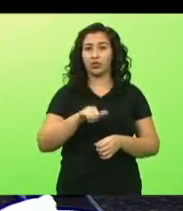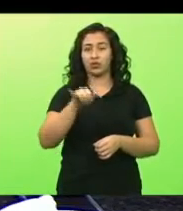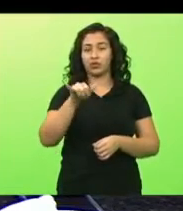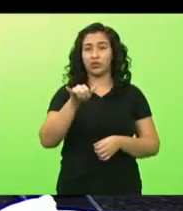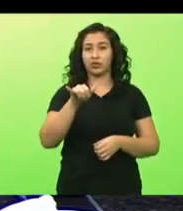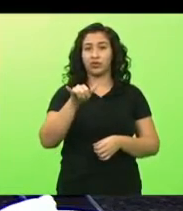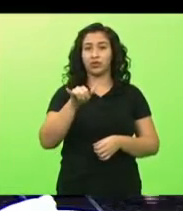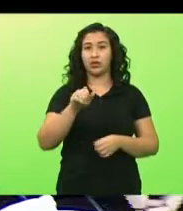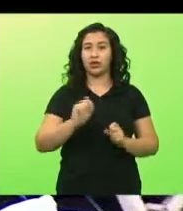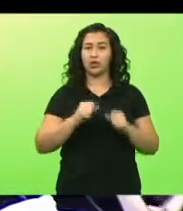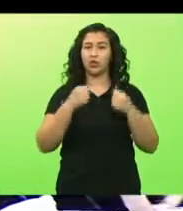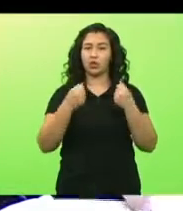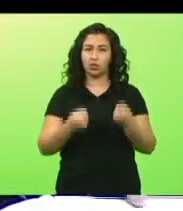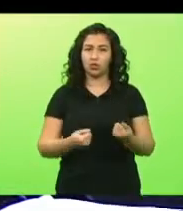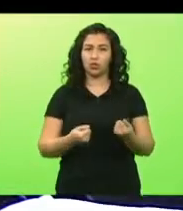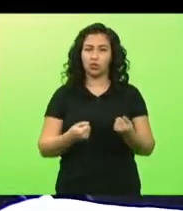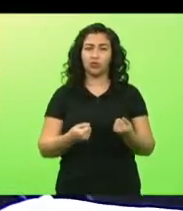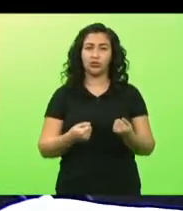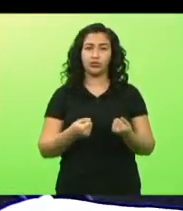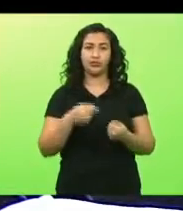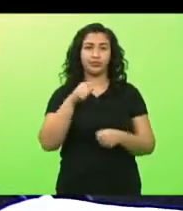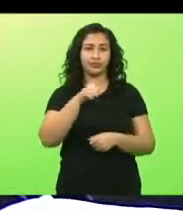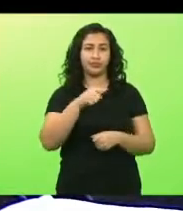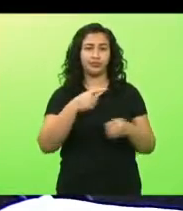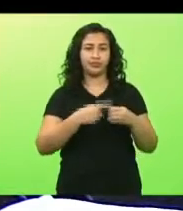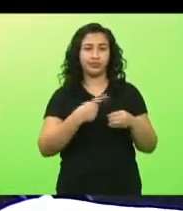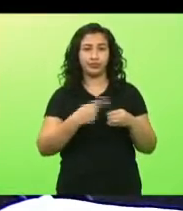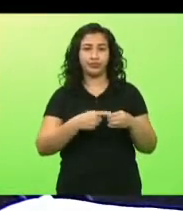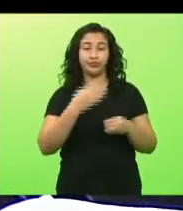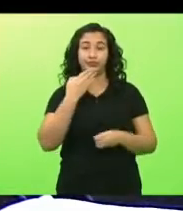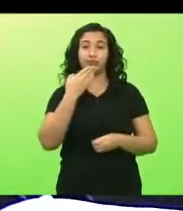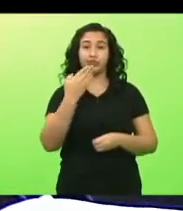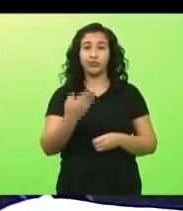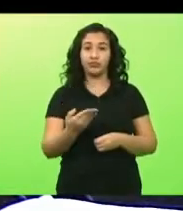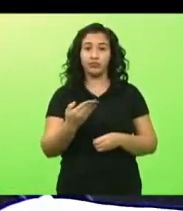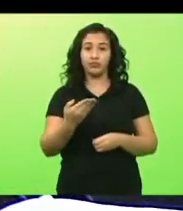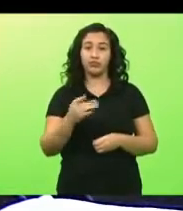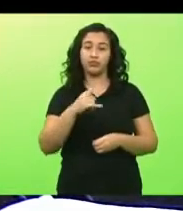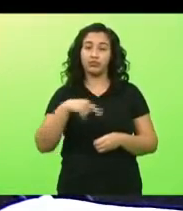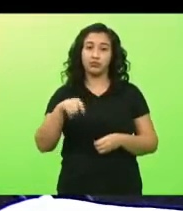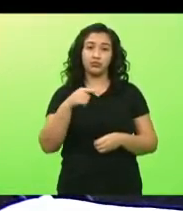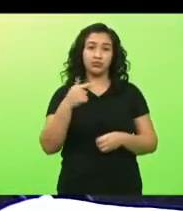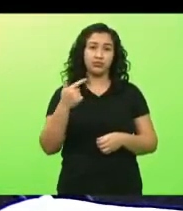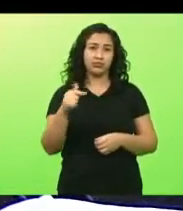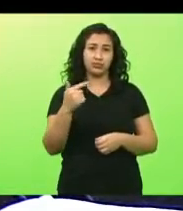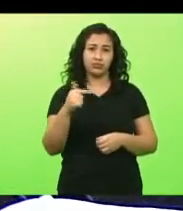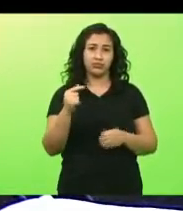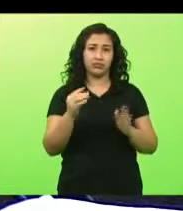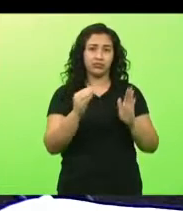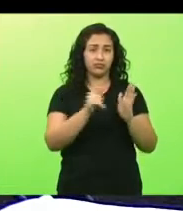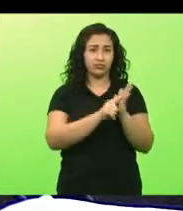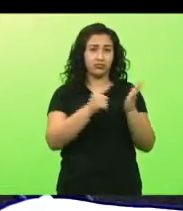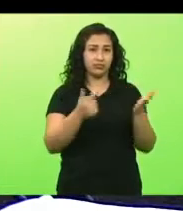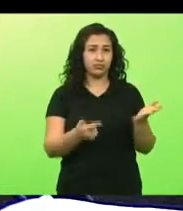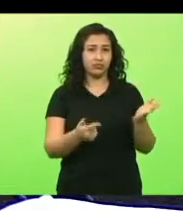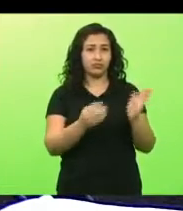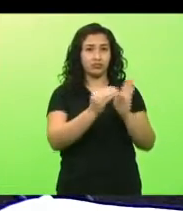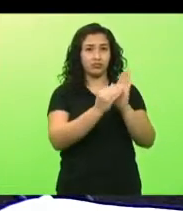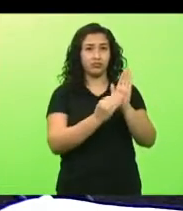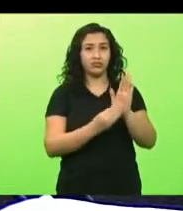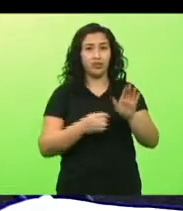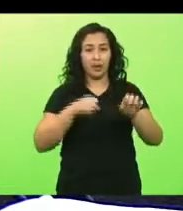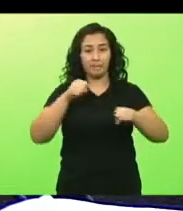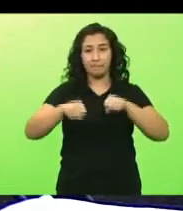pelo município de Barra do Sul, é solicitando, apelando aí para que a gente não tenha mais nas manchetes de jornal: ciclista morre